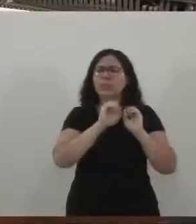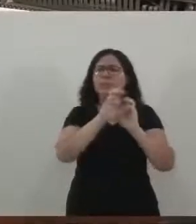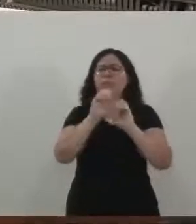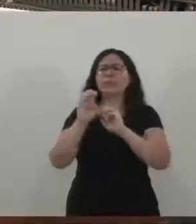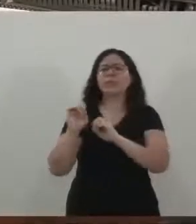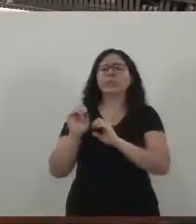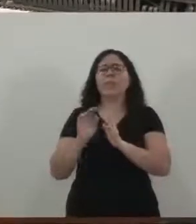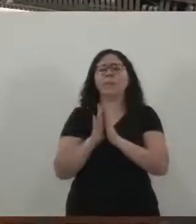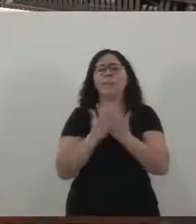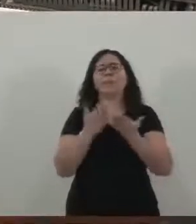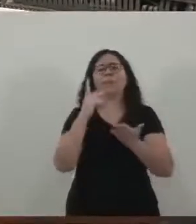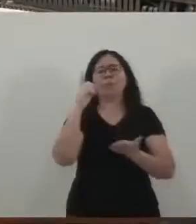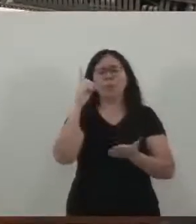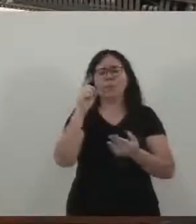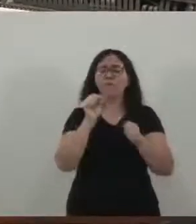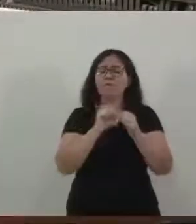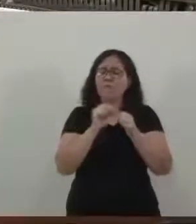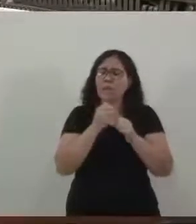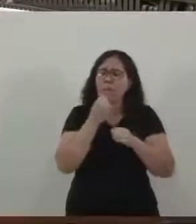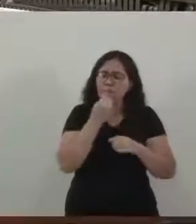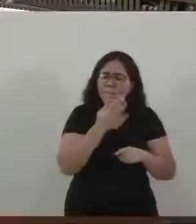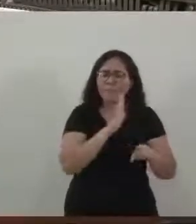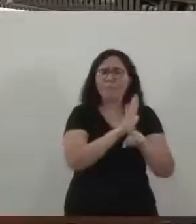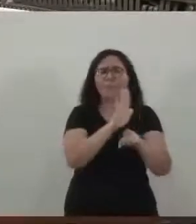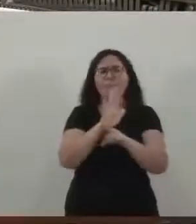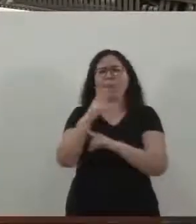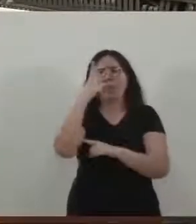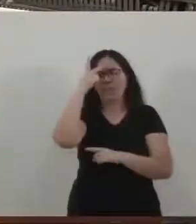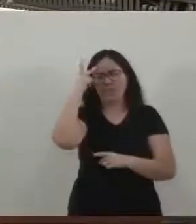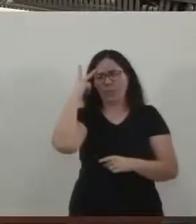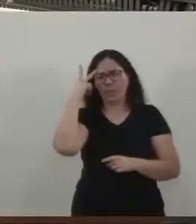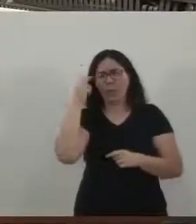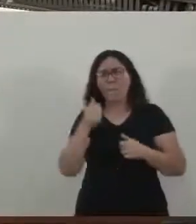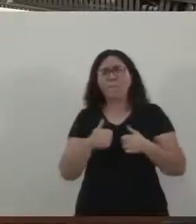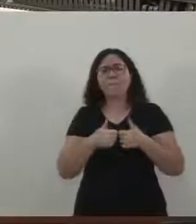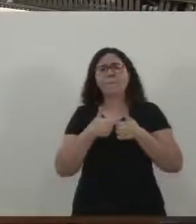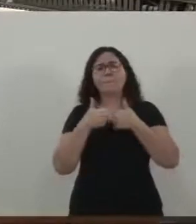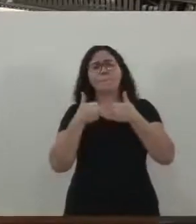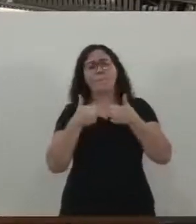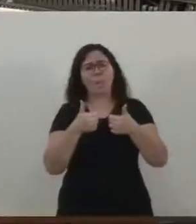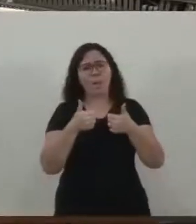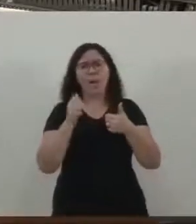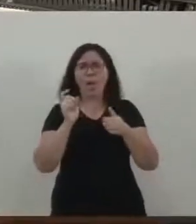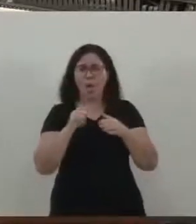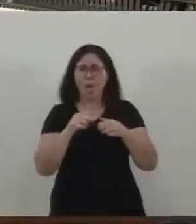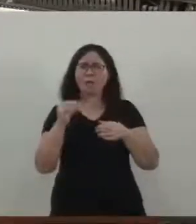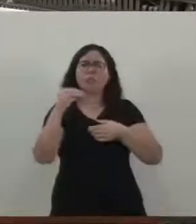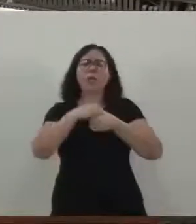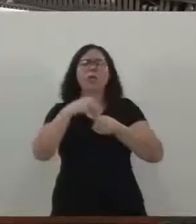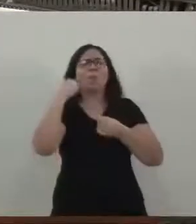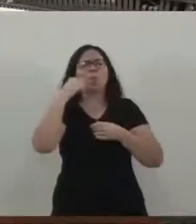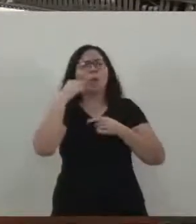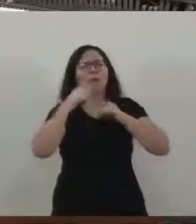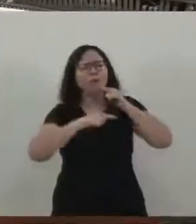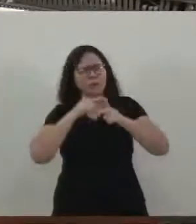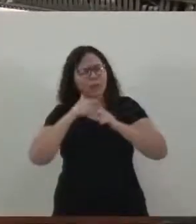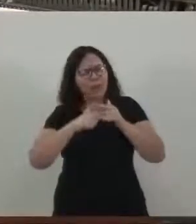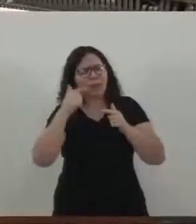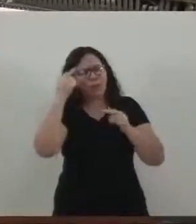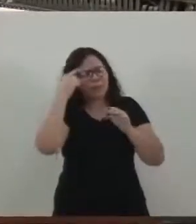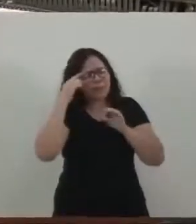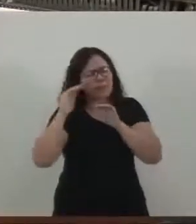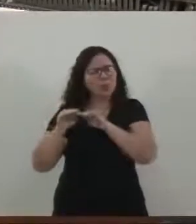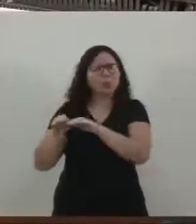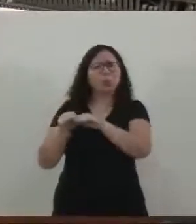para a política, para que se faça o bem para as pessoas. É a melhor forma de fazer o bem para as pessoas estando na política, trabalhando, pensando em